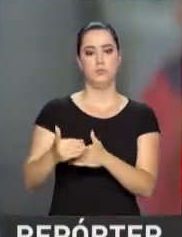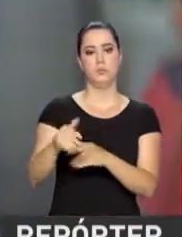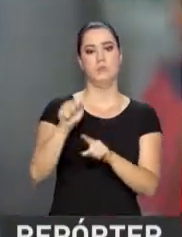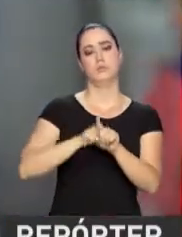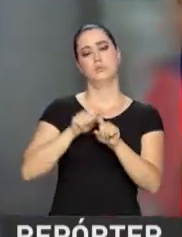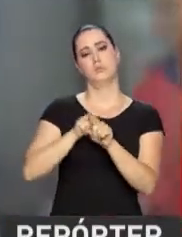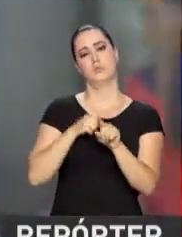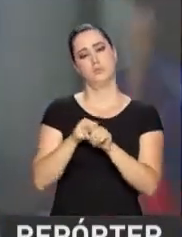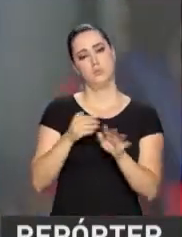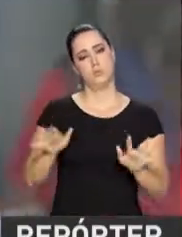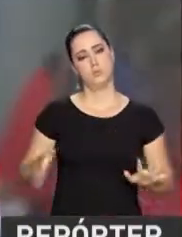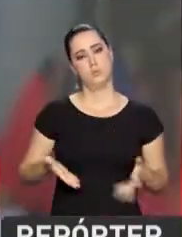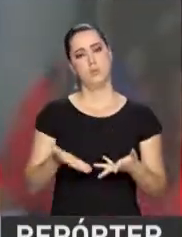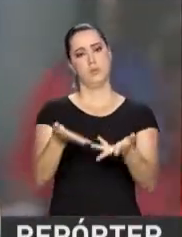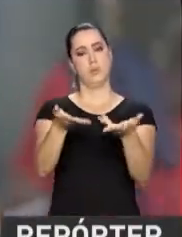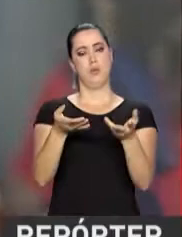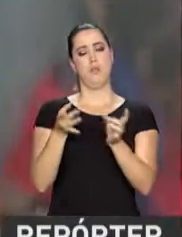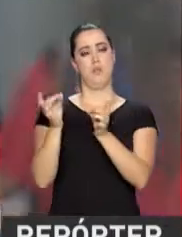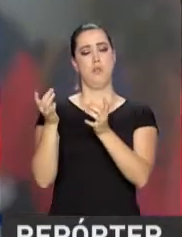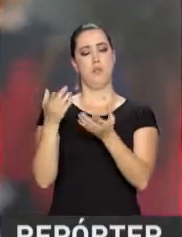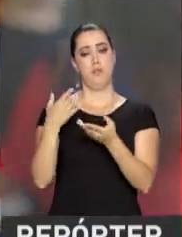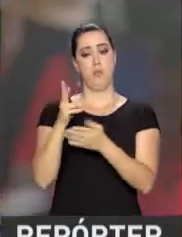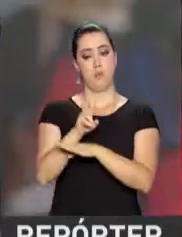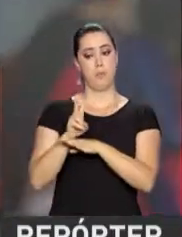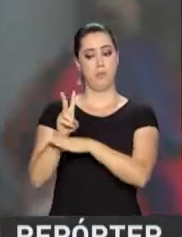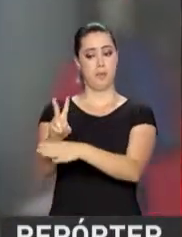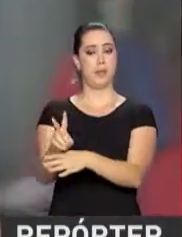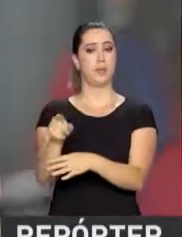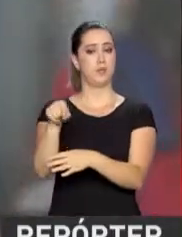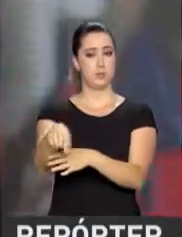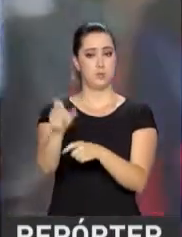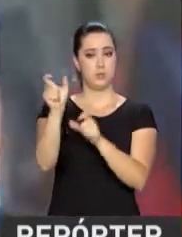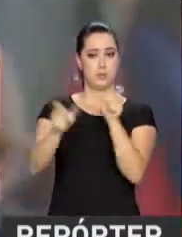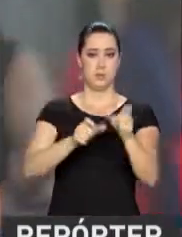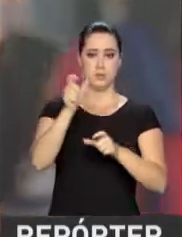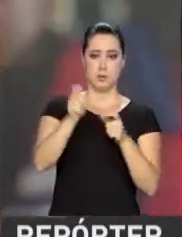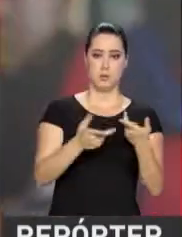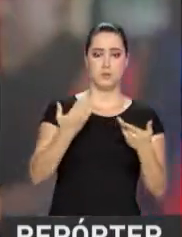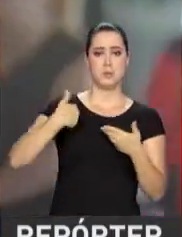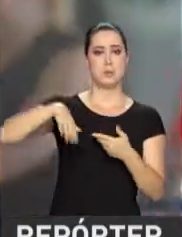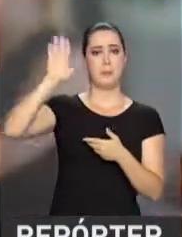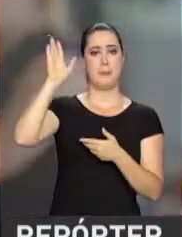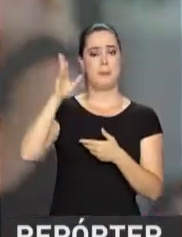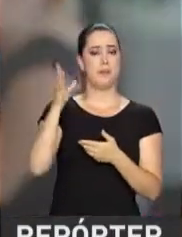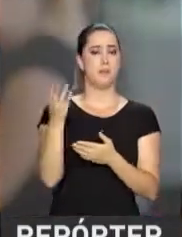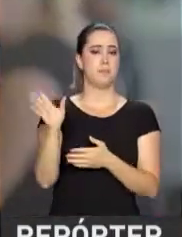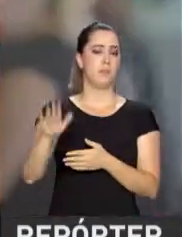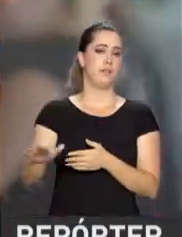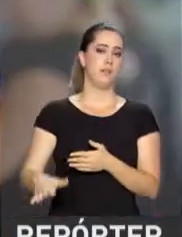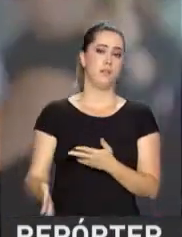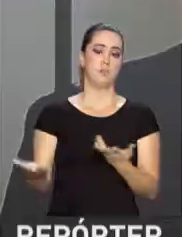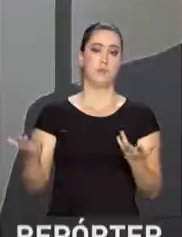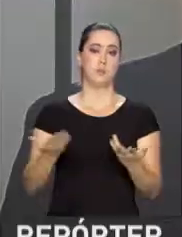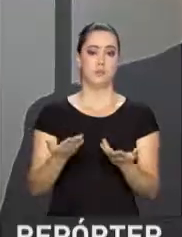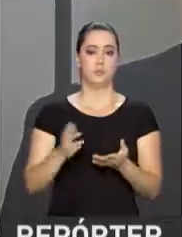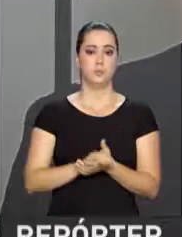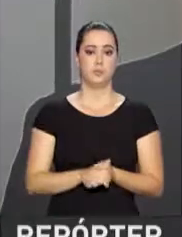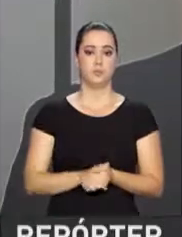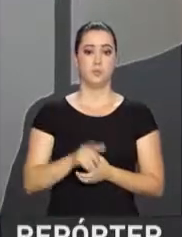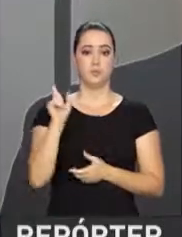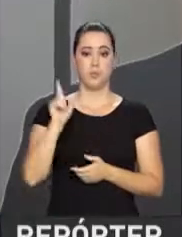e deve estimular a concessão dessa modalidade de empréstimo que é uma das mais baratas do mercado um